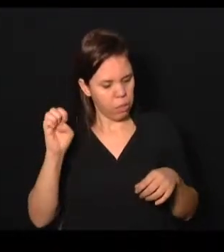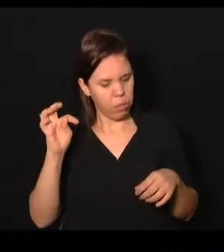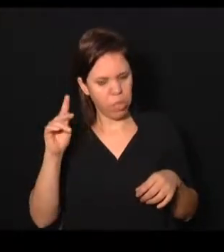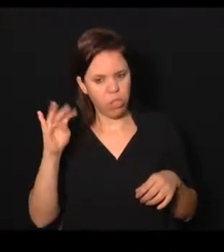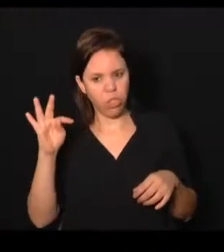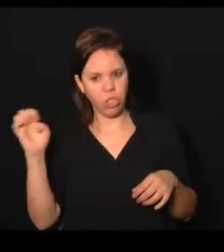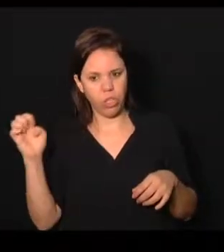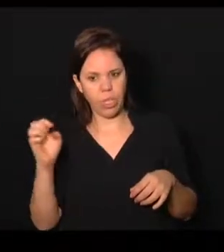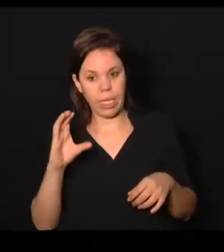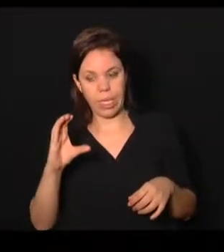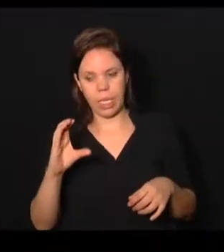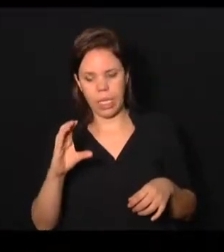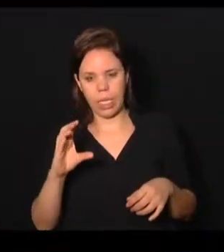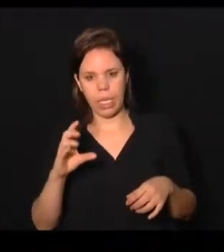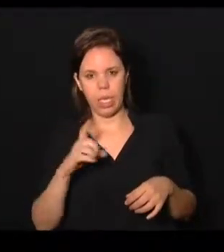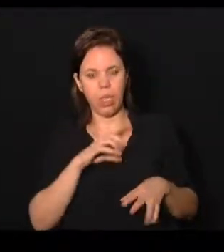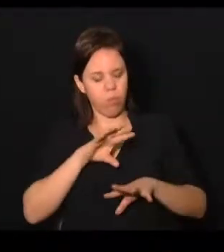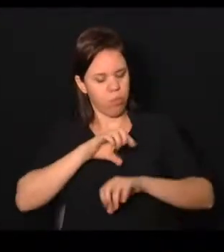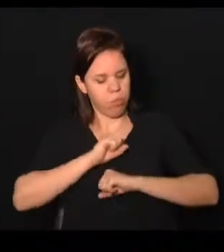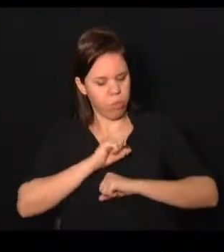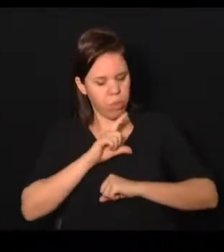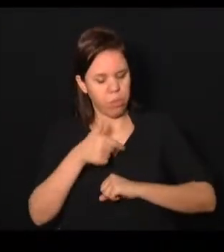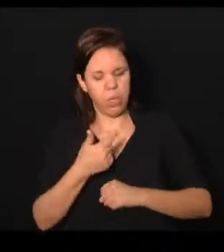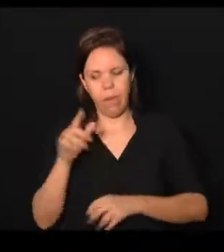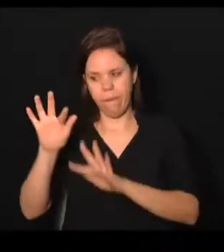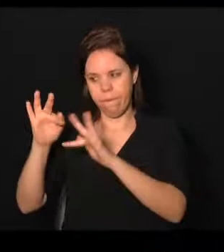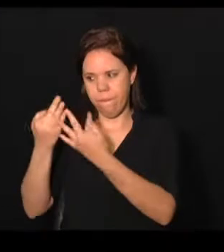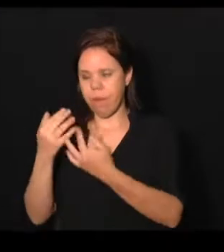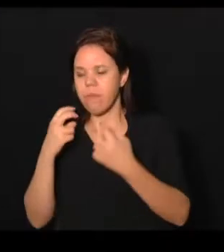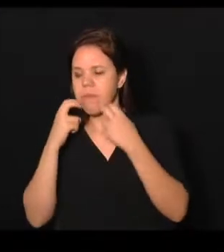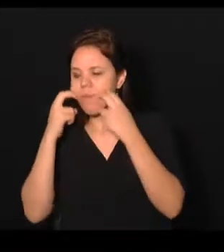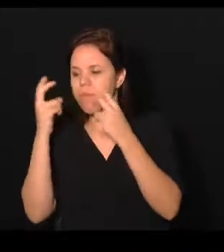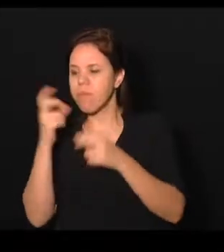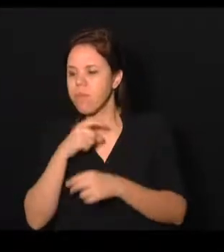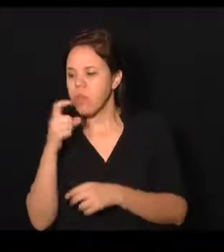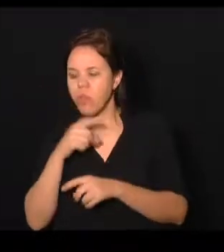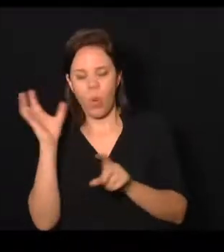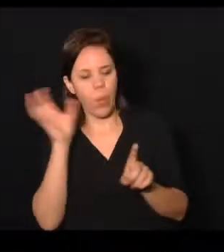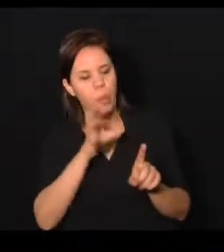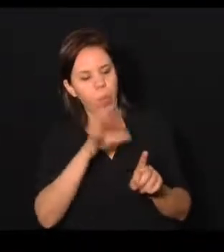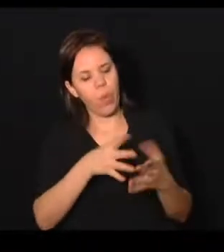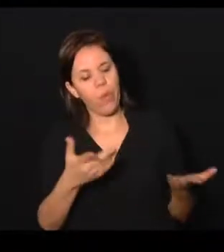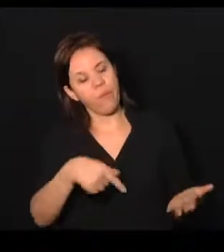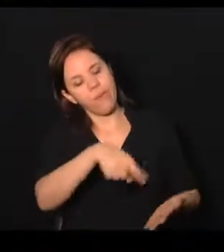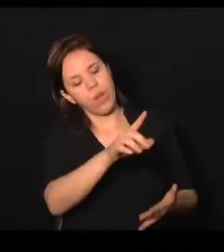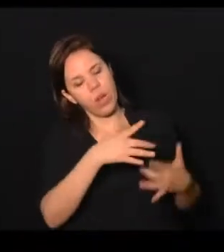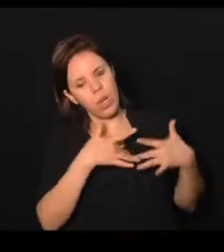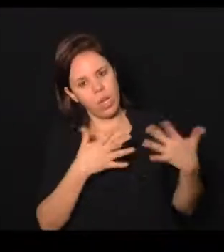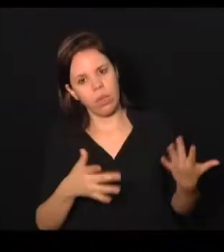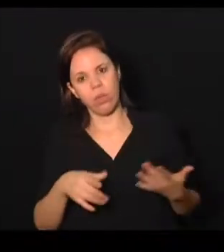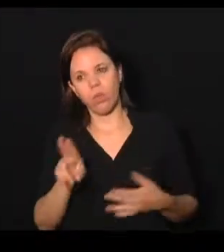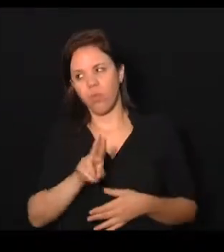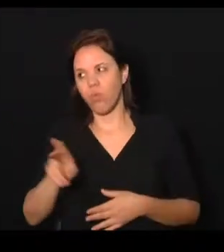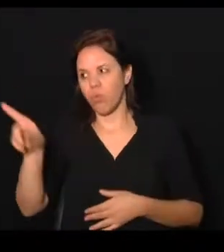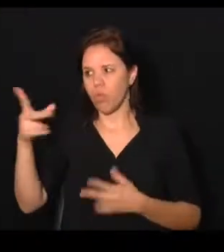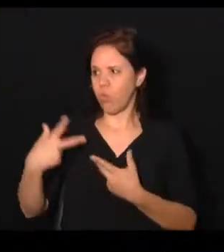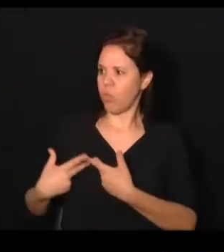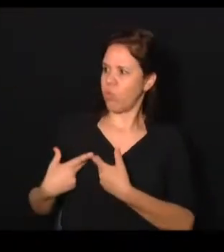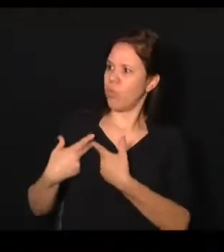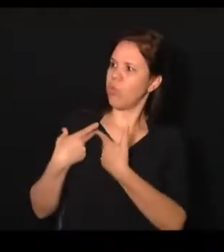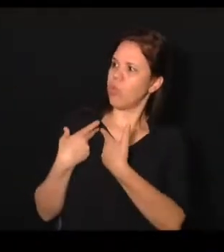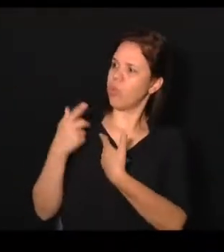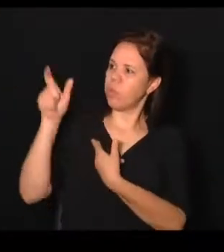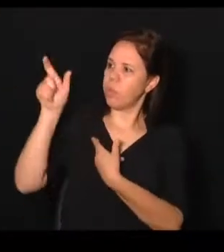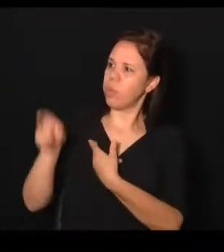antes da doação, por uma questão de pressão e vergonha, ela mentiu, e o sangue dela foi utilizado numa cirurgia para